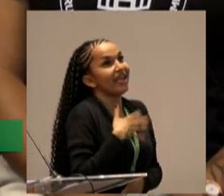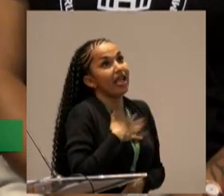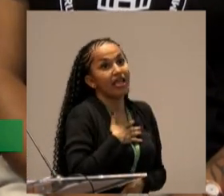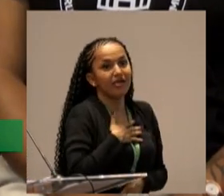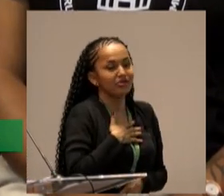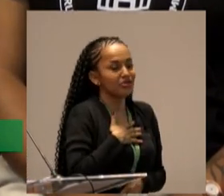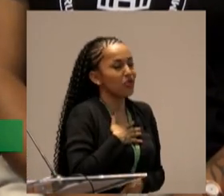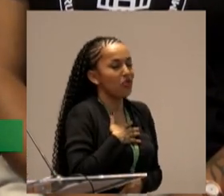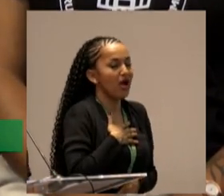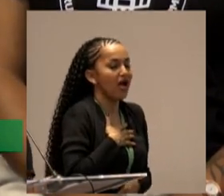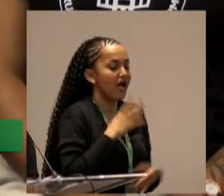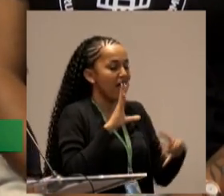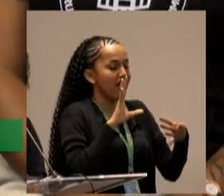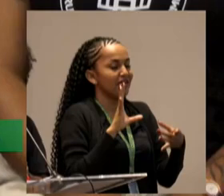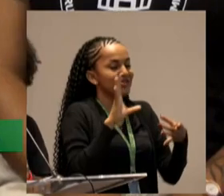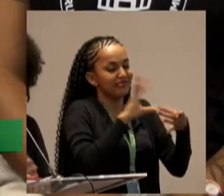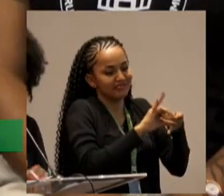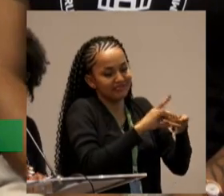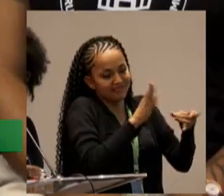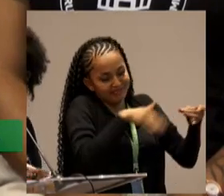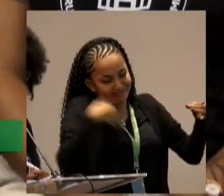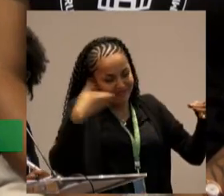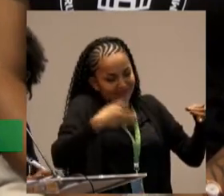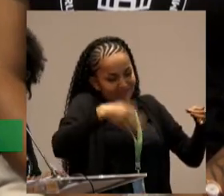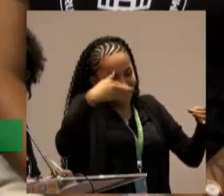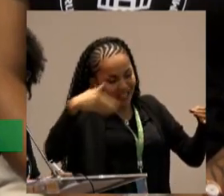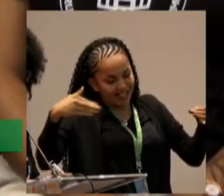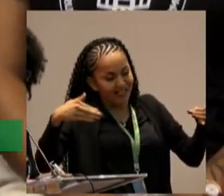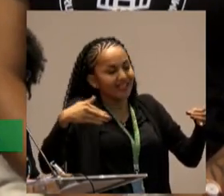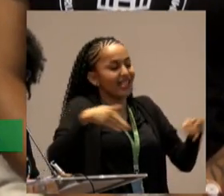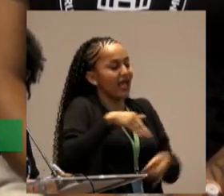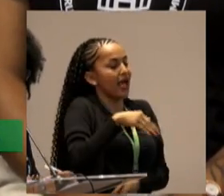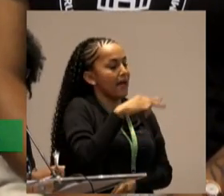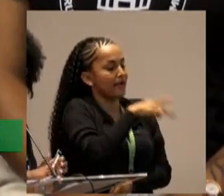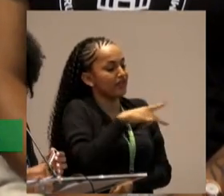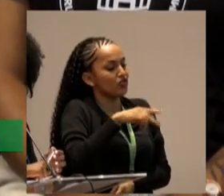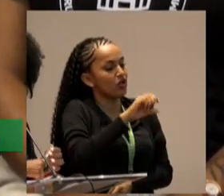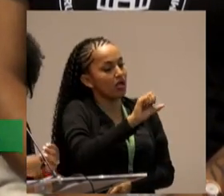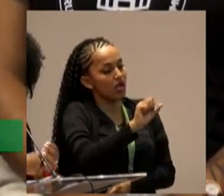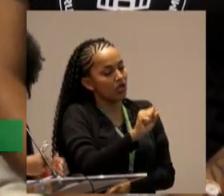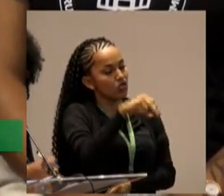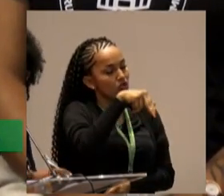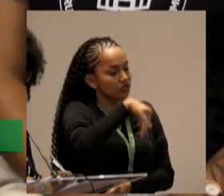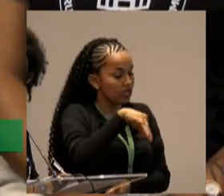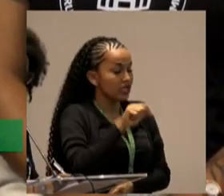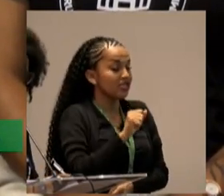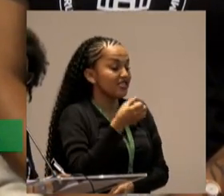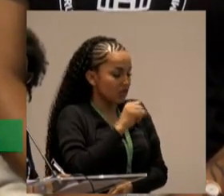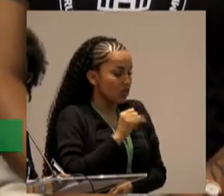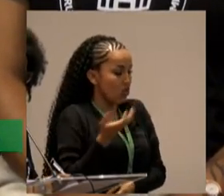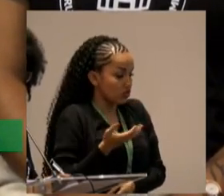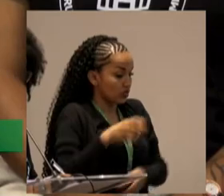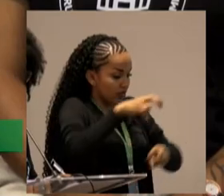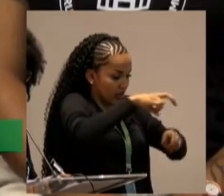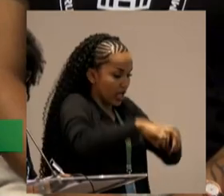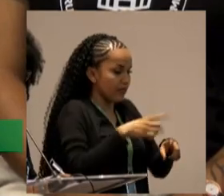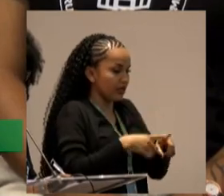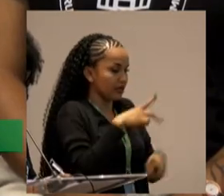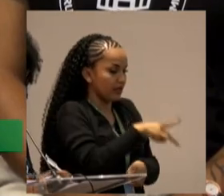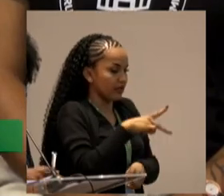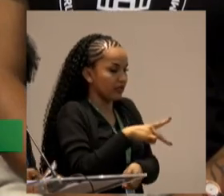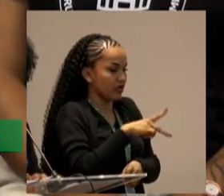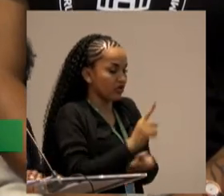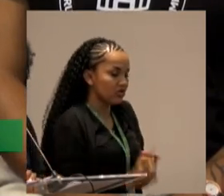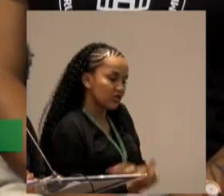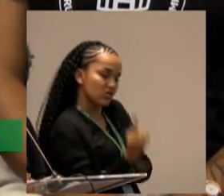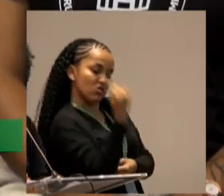uma extensão da Sônia Carvalho. Se eu estou aqui sentada é por causa dela, que ela nos